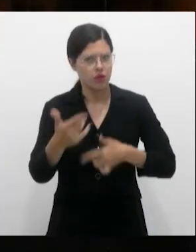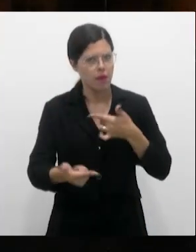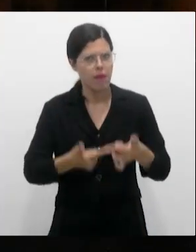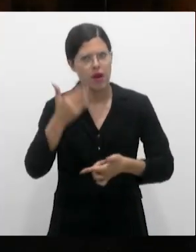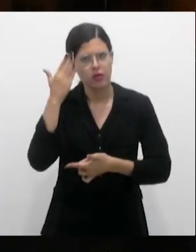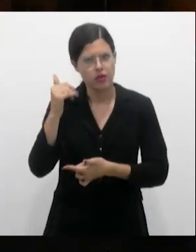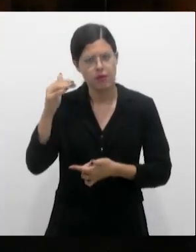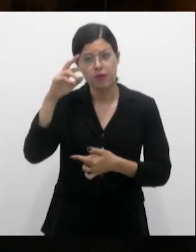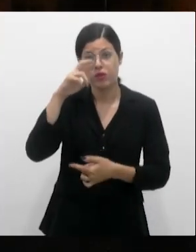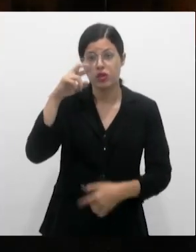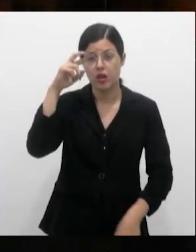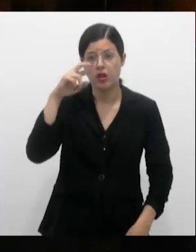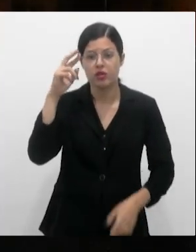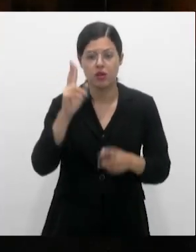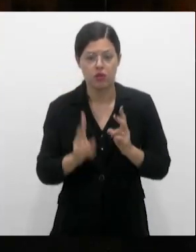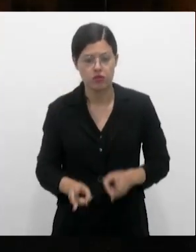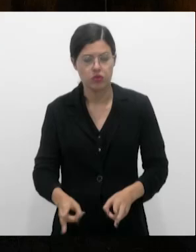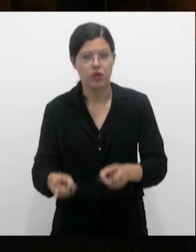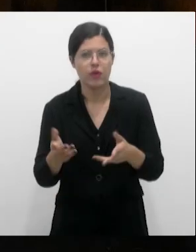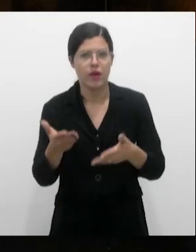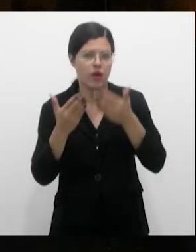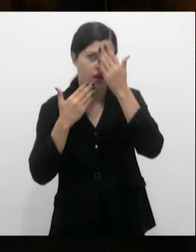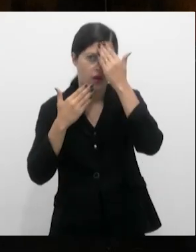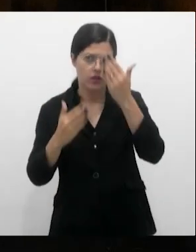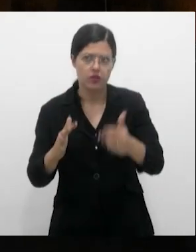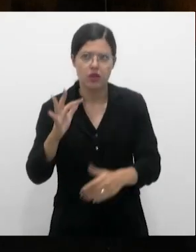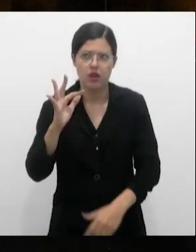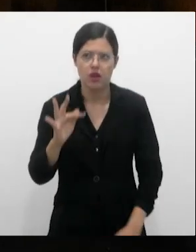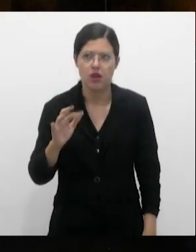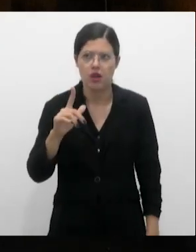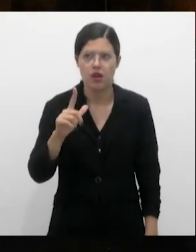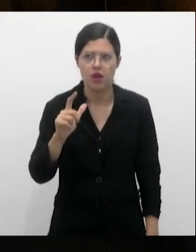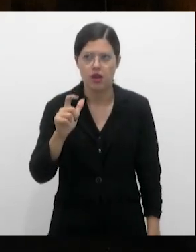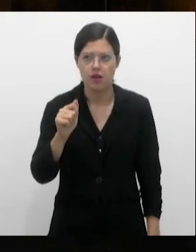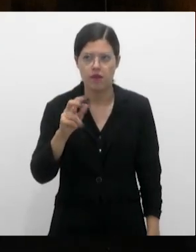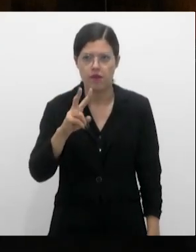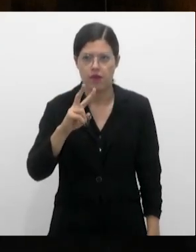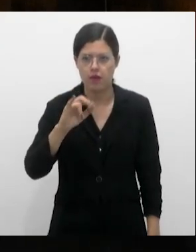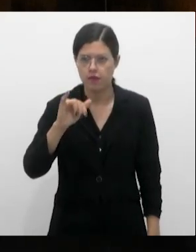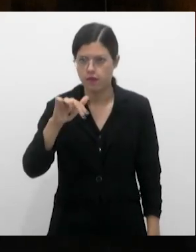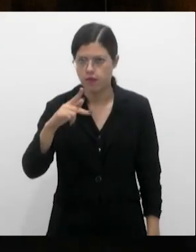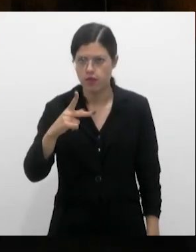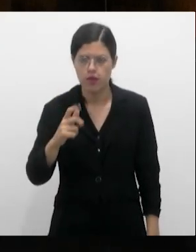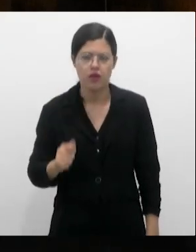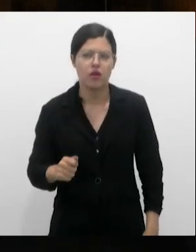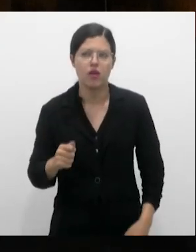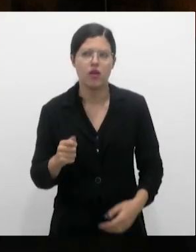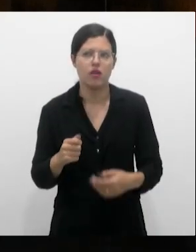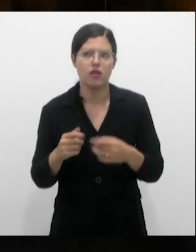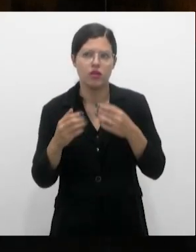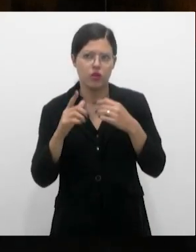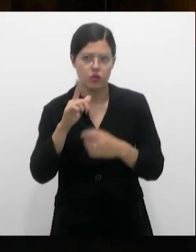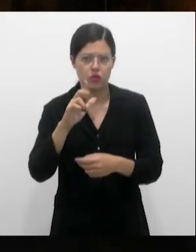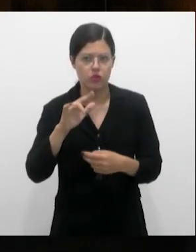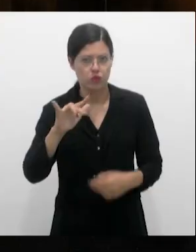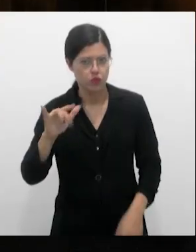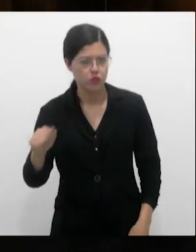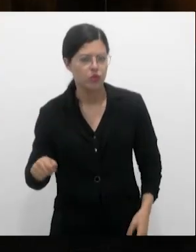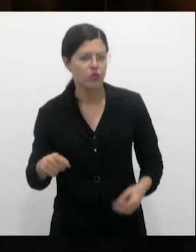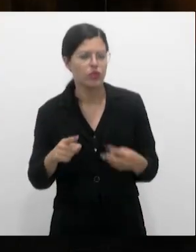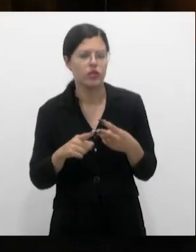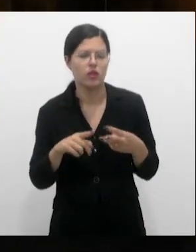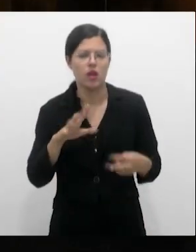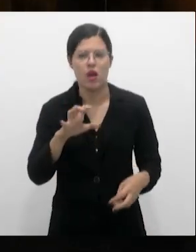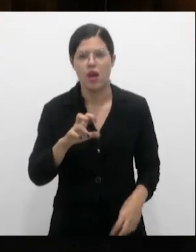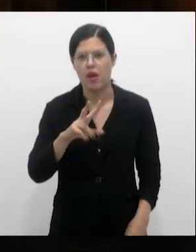fiscalizar constantemente. Quero agradecer aqui a Flavinha. Muito obrigado, Flávia, Lúcia, Evelyn, todos estiveram